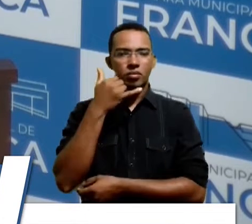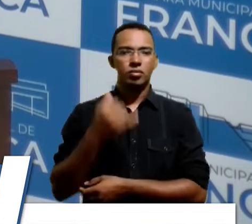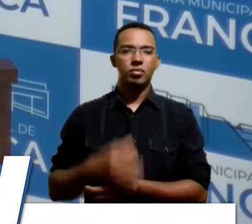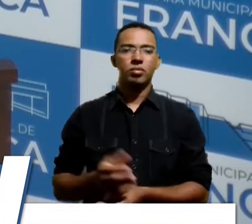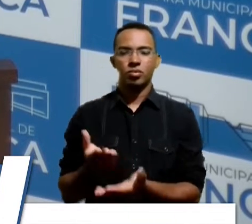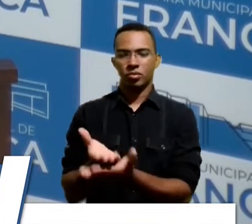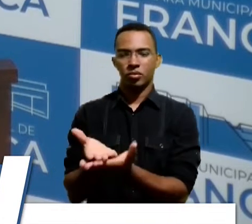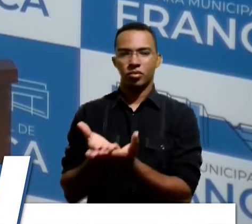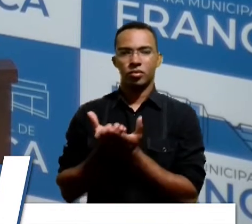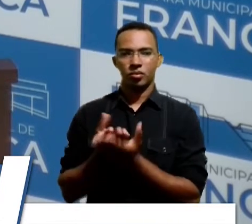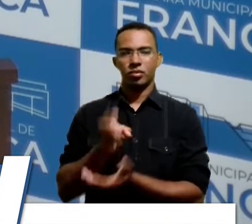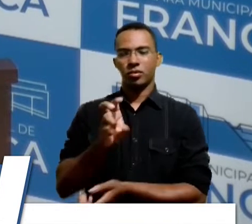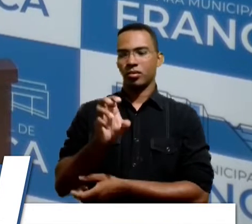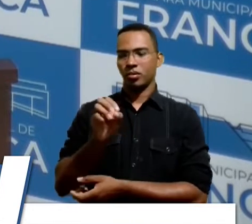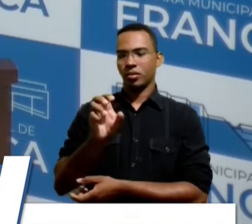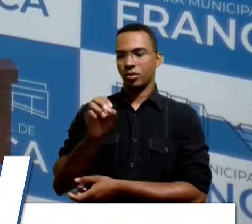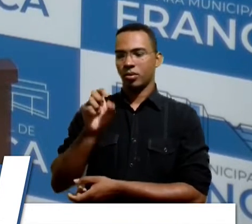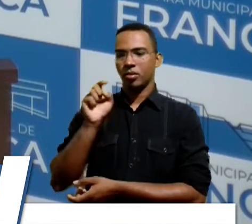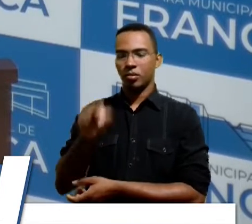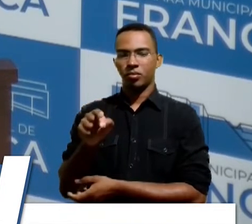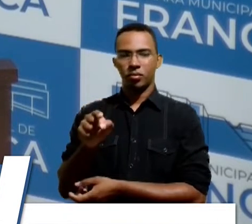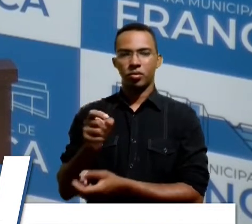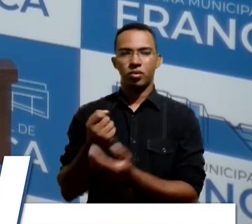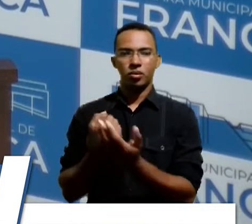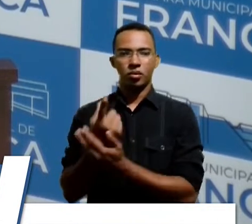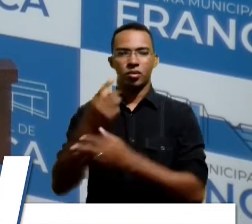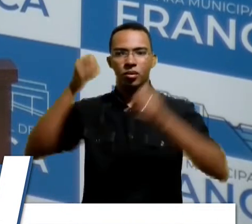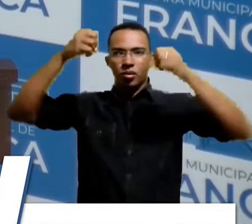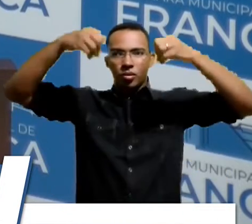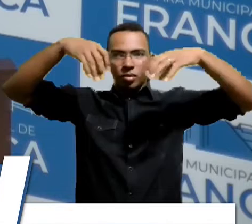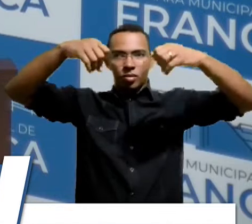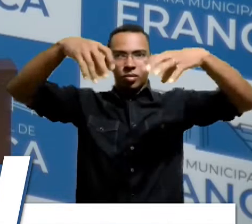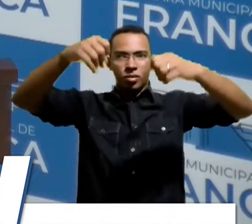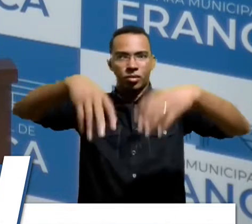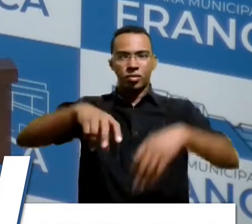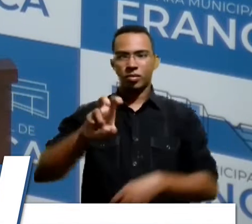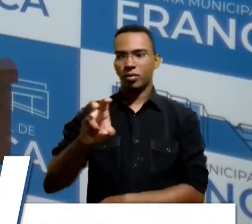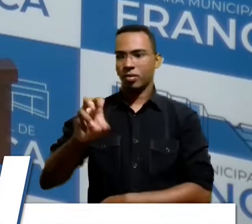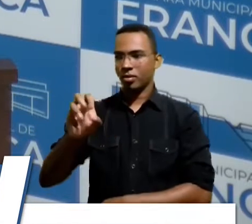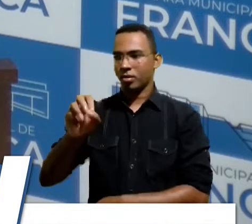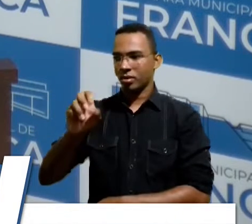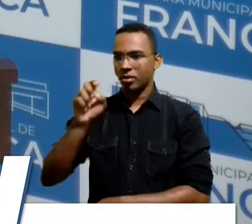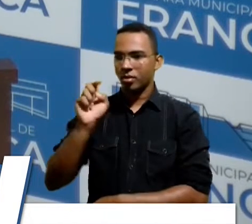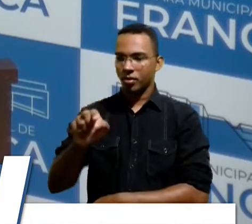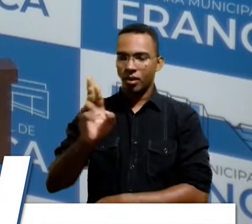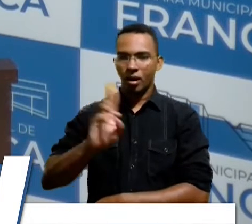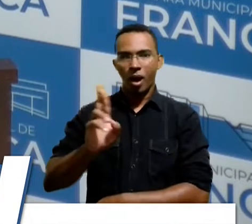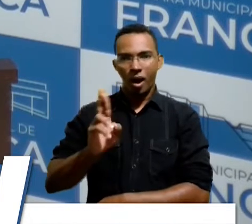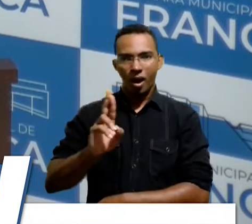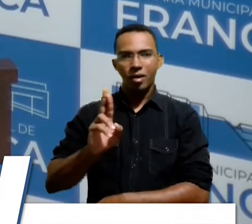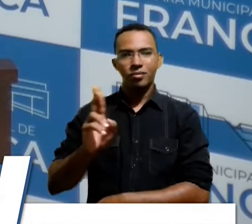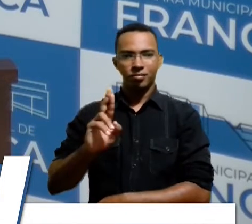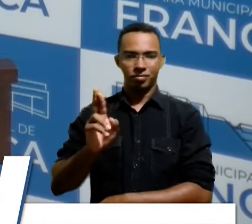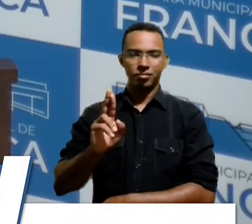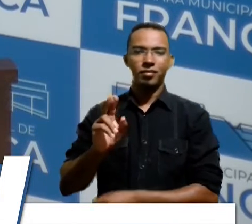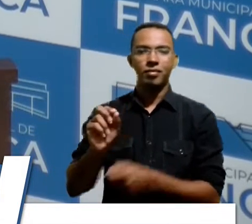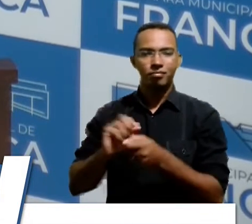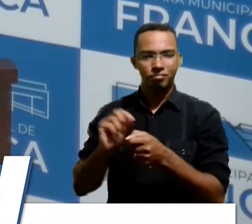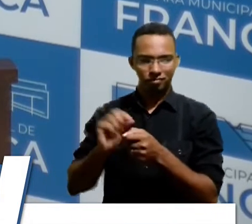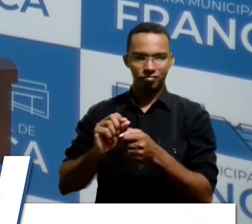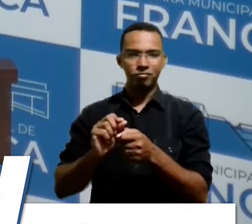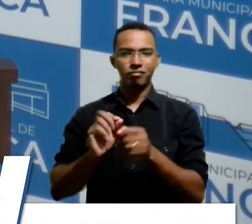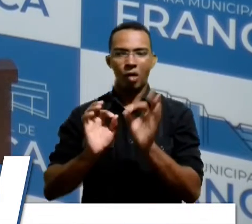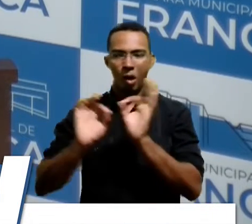licitação de 500 mil reais para comprar a luzinha e 500 mil reais para montar e